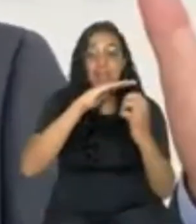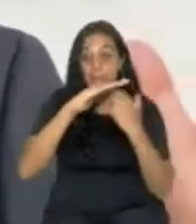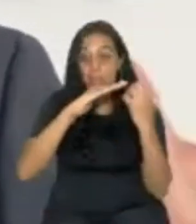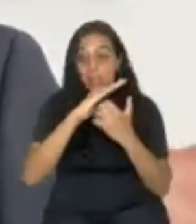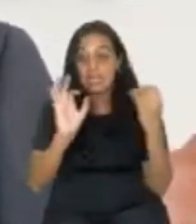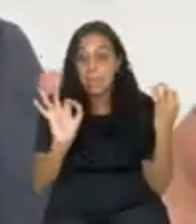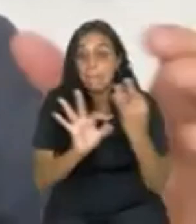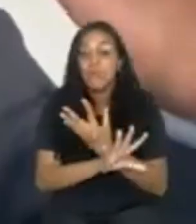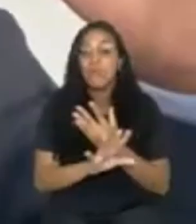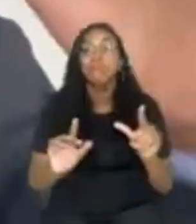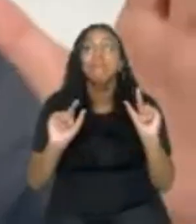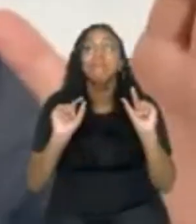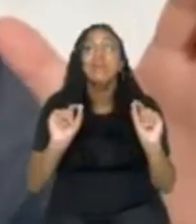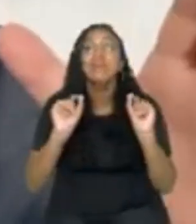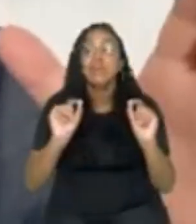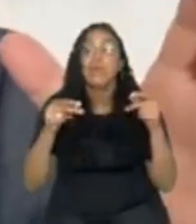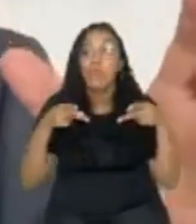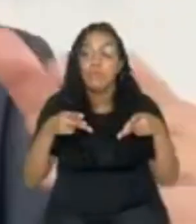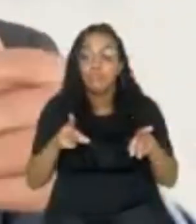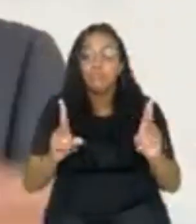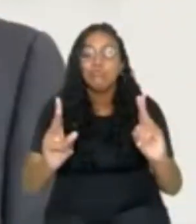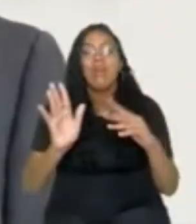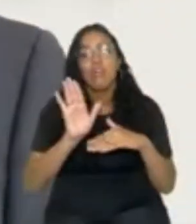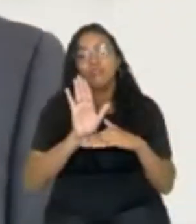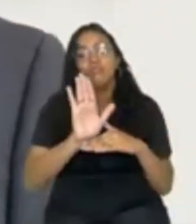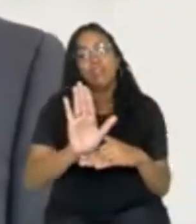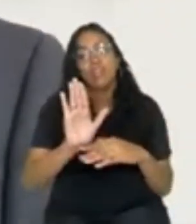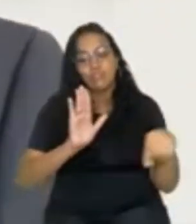ela está pronta para continuar